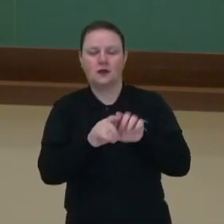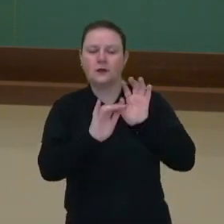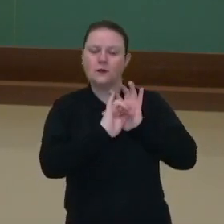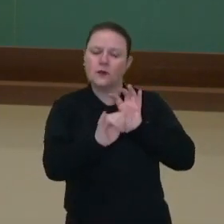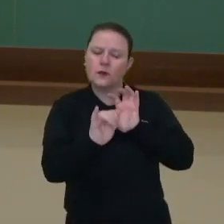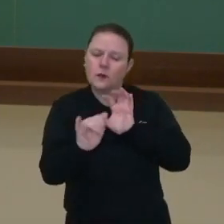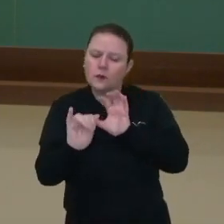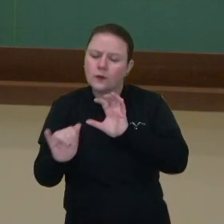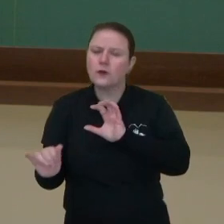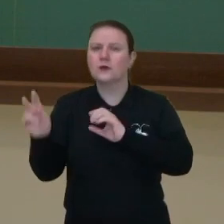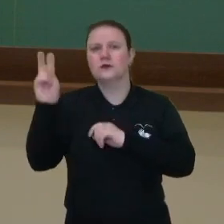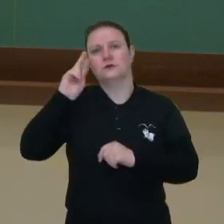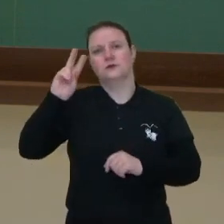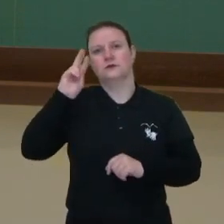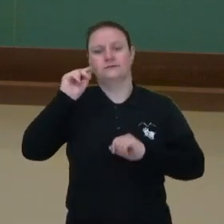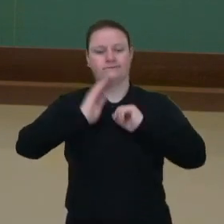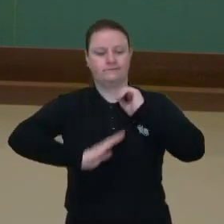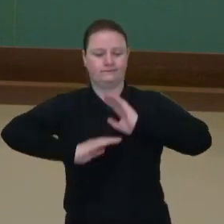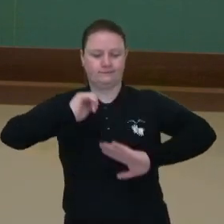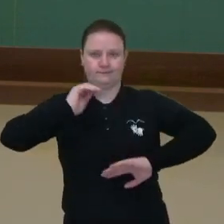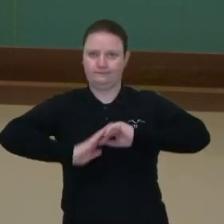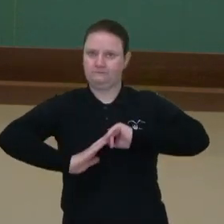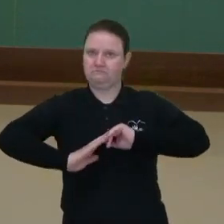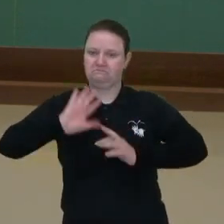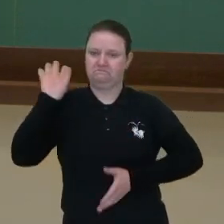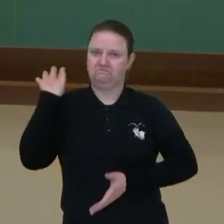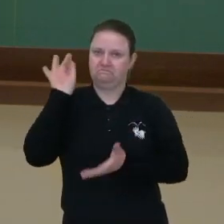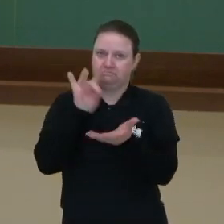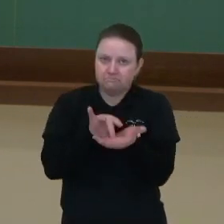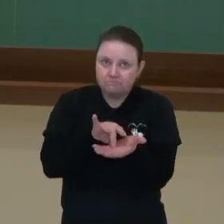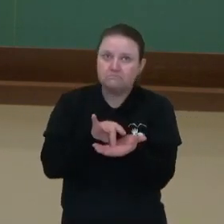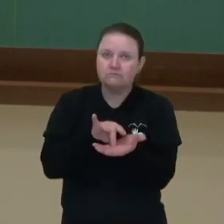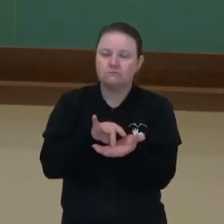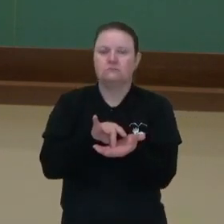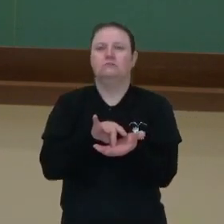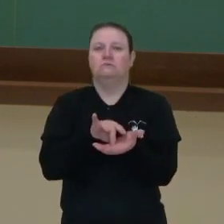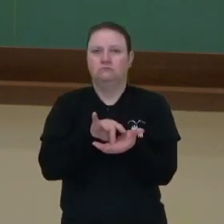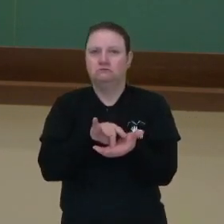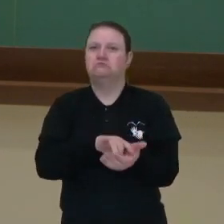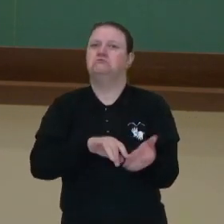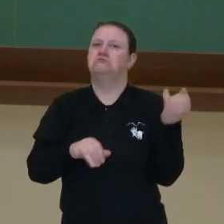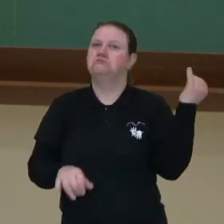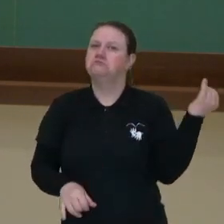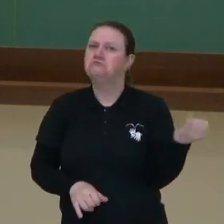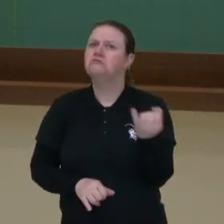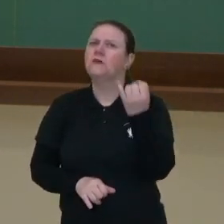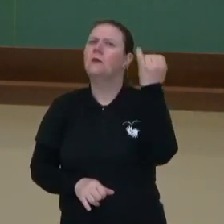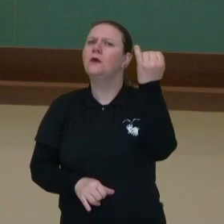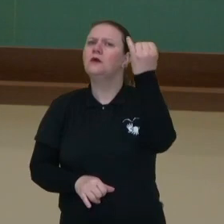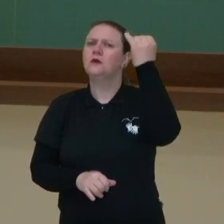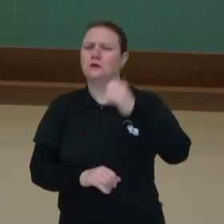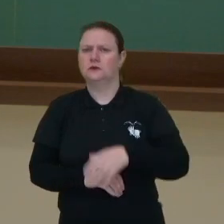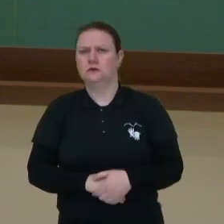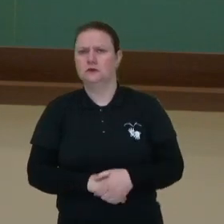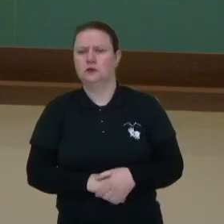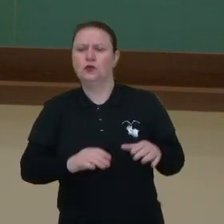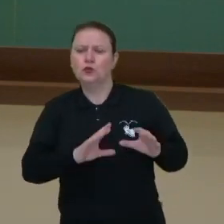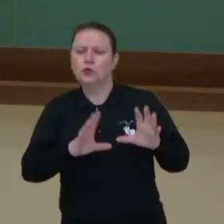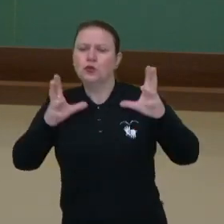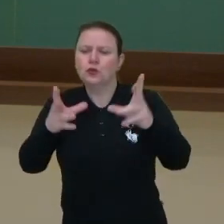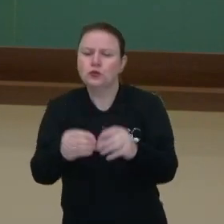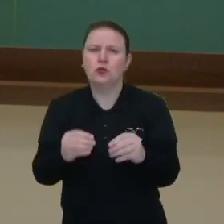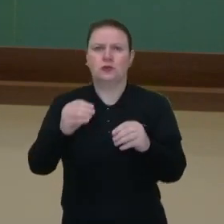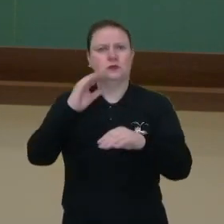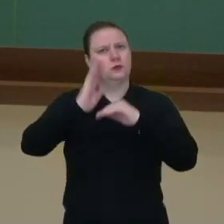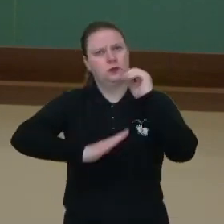histórias se tornar um profissional reconhecido, né, é muito importante. Qualquer profissão é digna